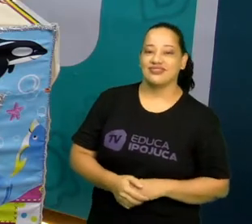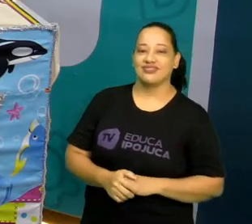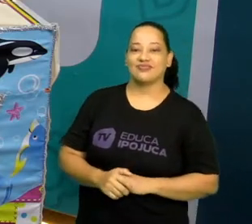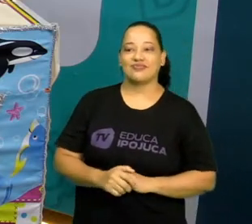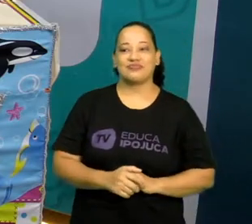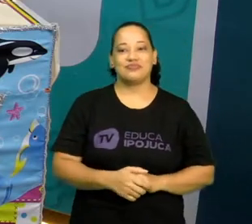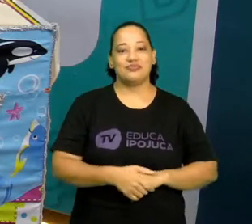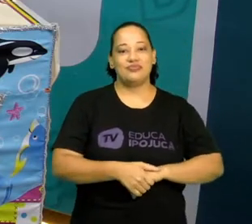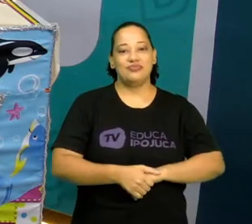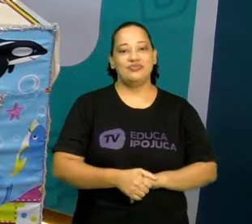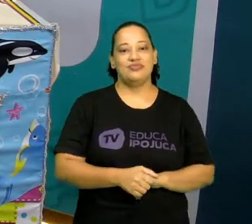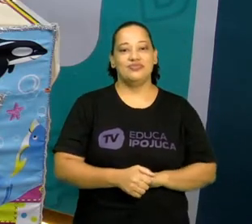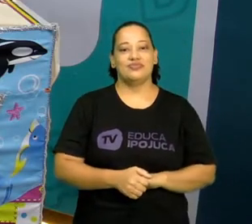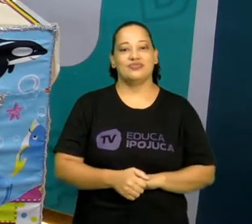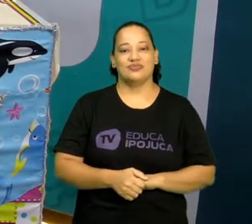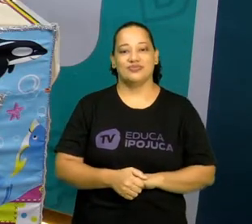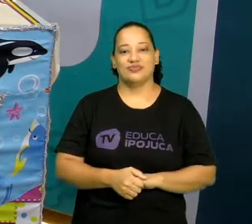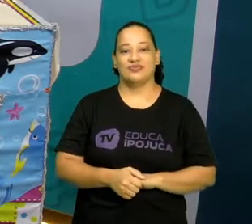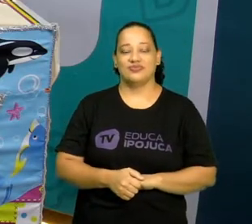Vamos lá!